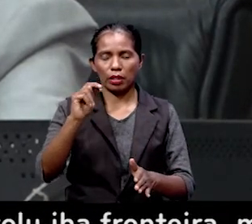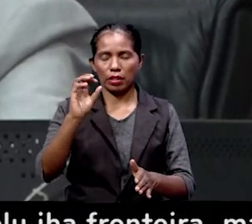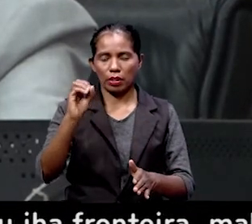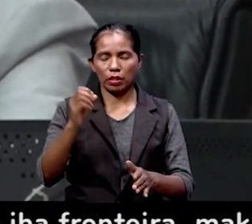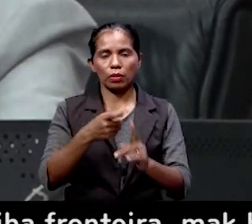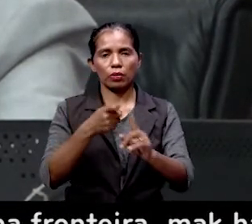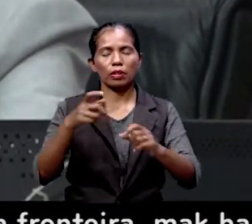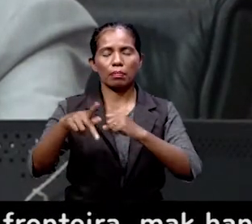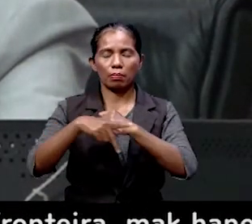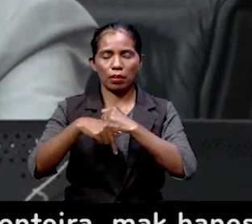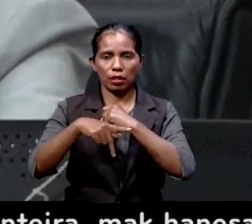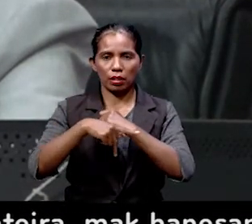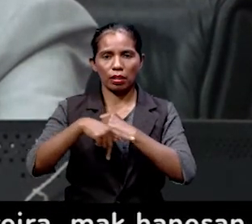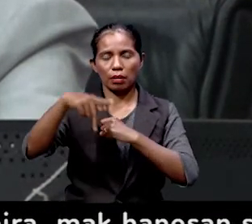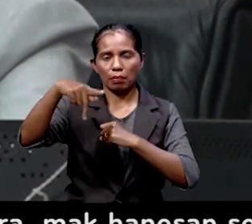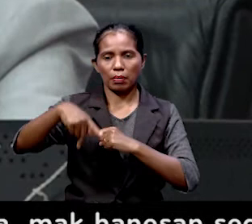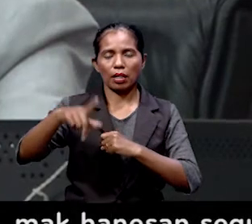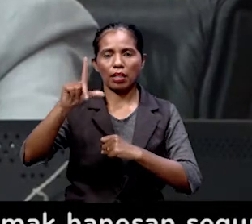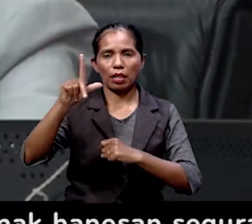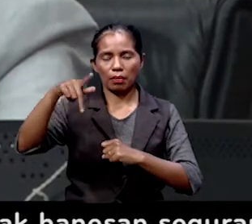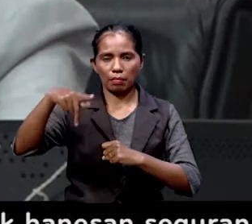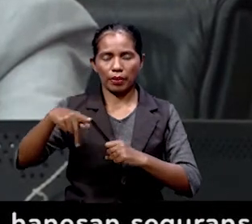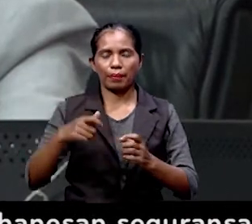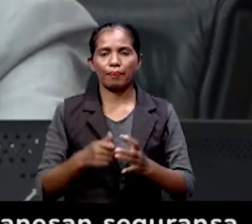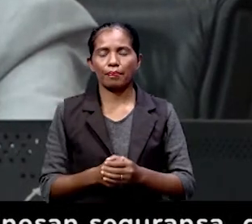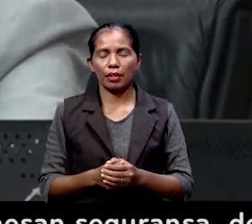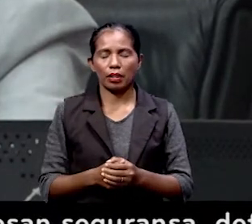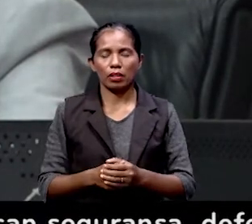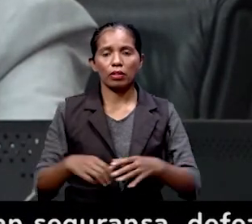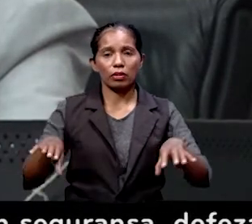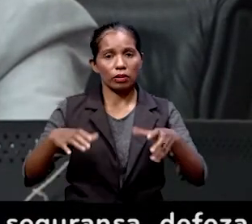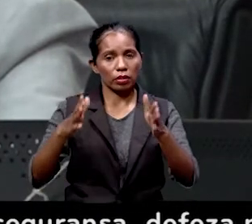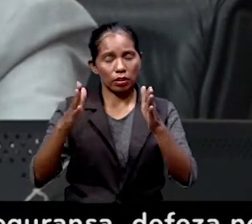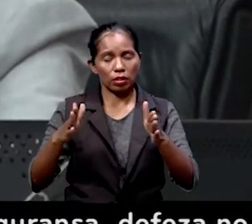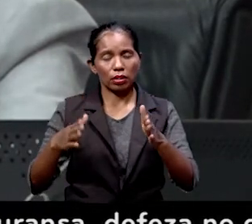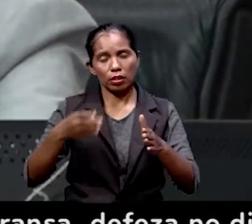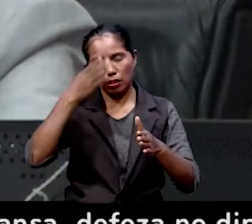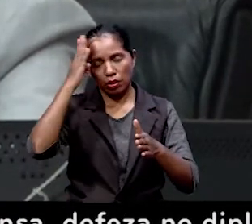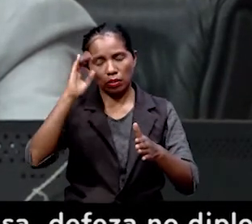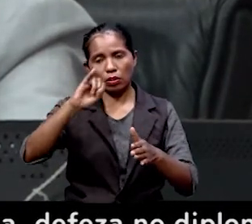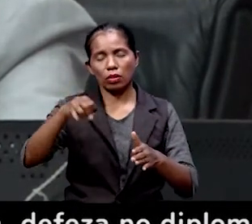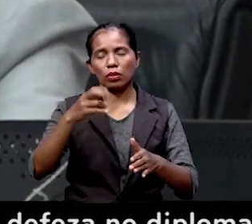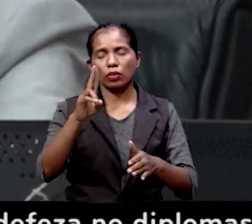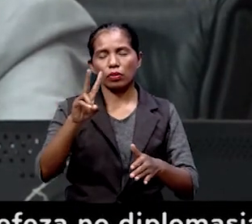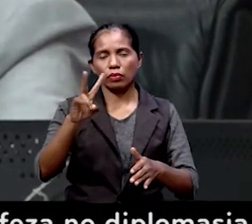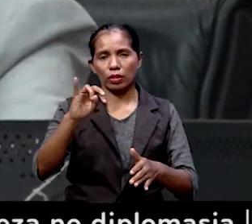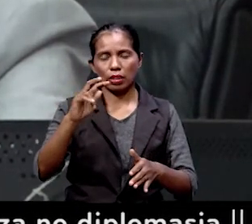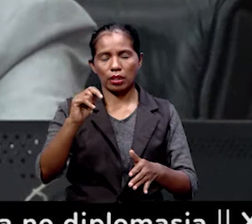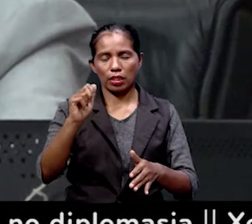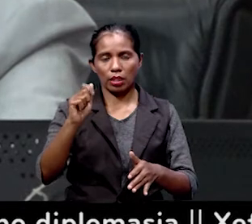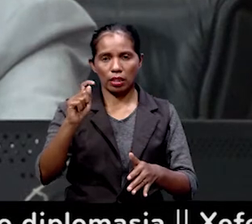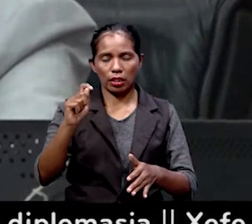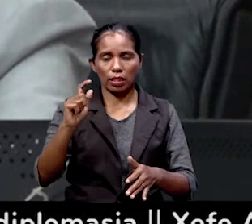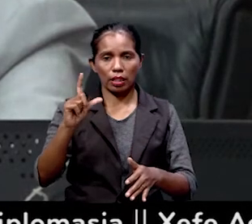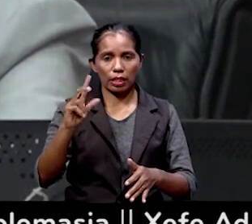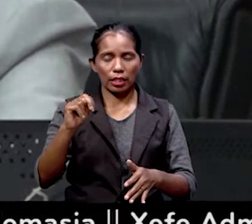russi, Partido Libertação Popular, funcionário, ida, senhor, Juvenal Fraga, no, Icus,